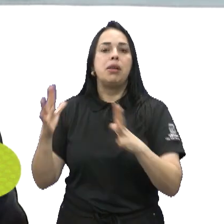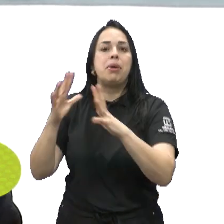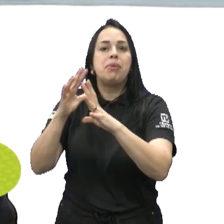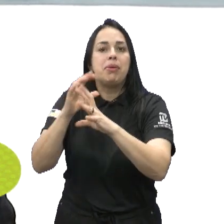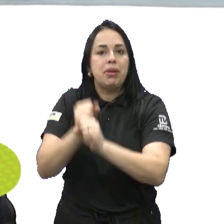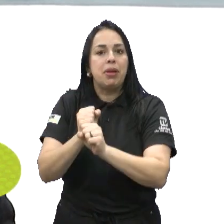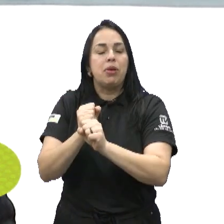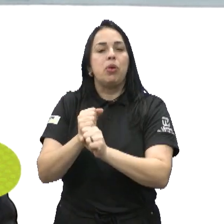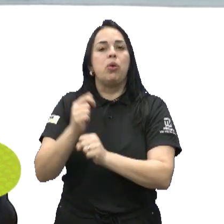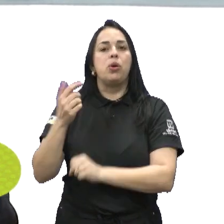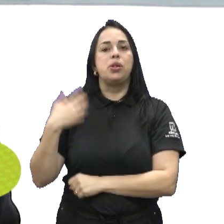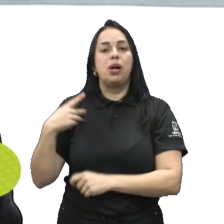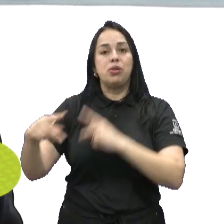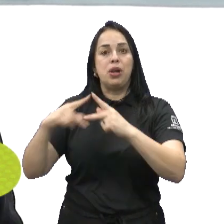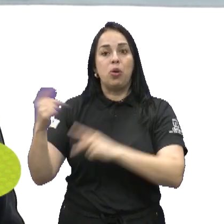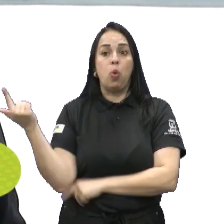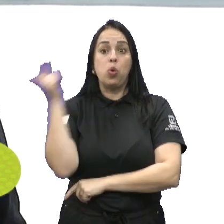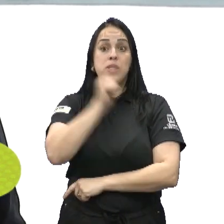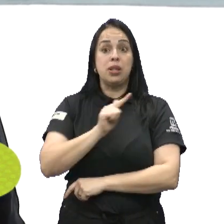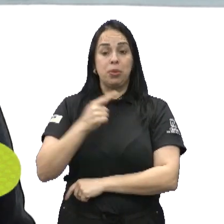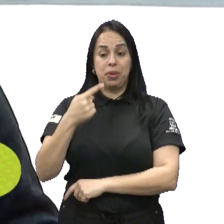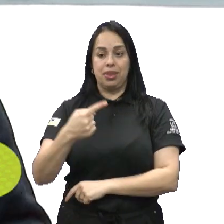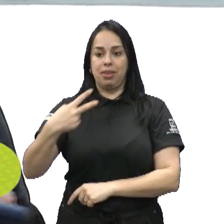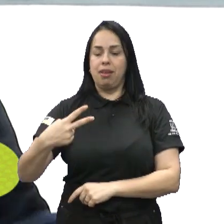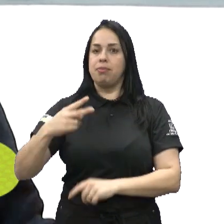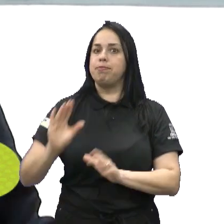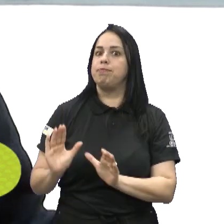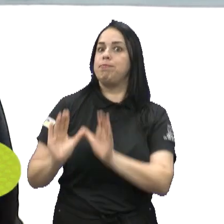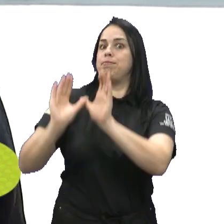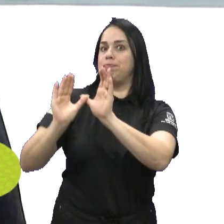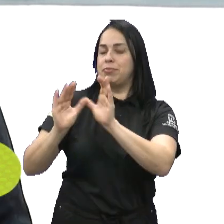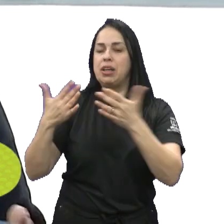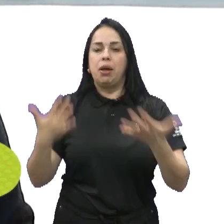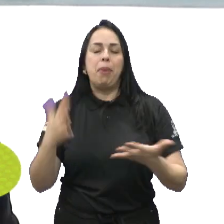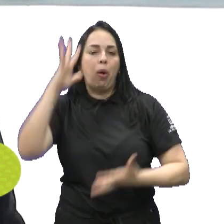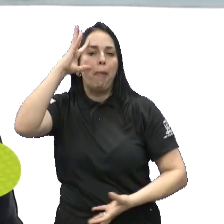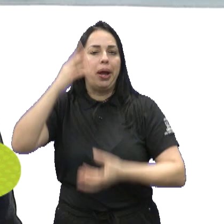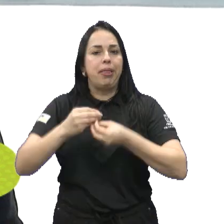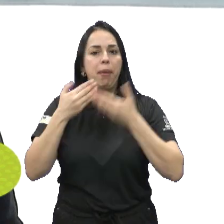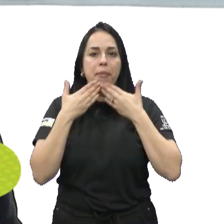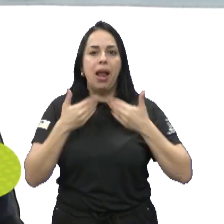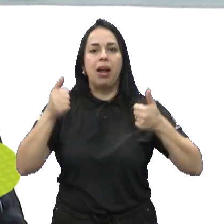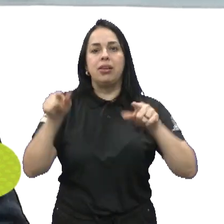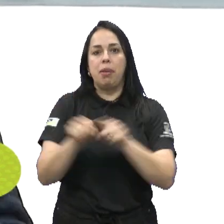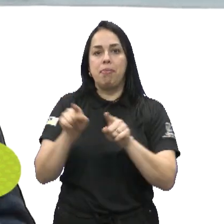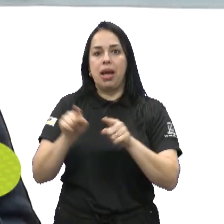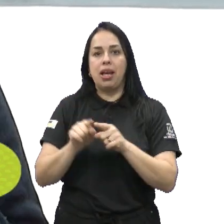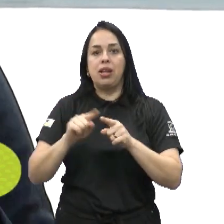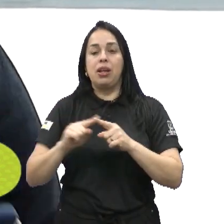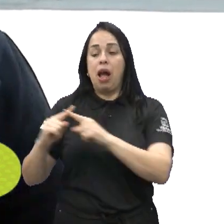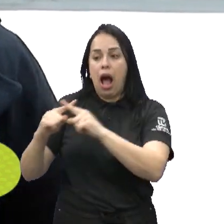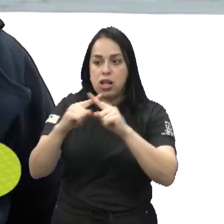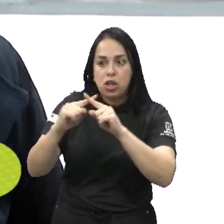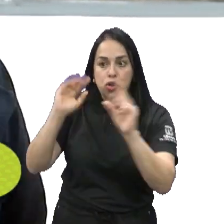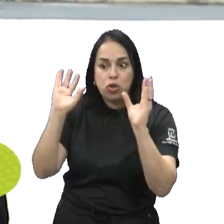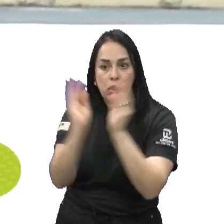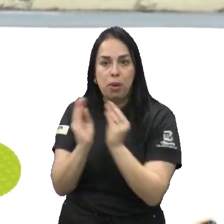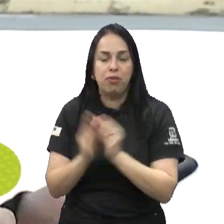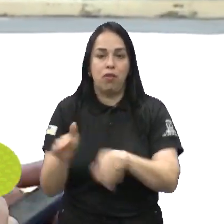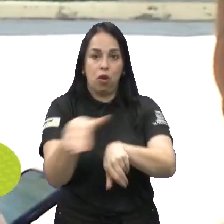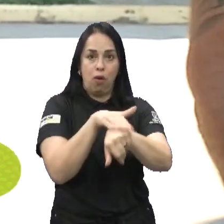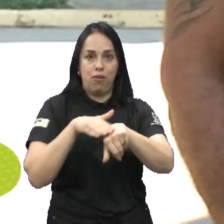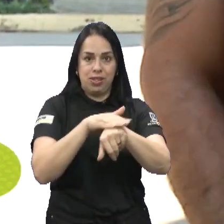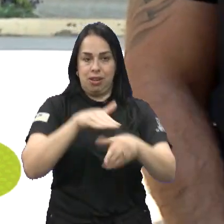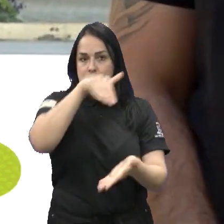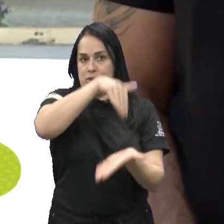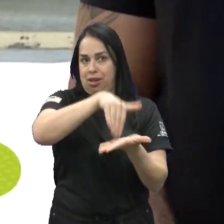o 12º título consecutivo da competição. Para a gente entender melhor, fazer um resumo de como que foi a competição, eu converso com o Tiago Dias, secretário